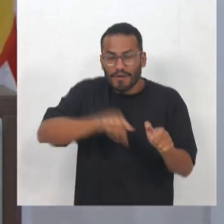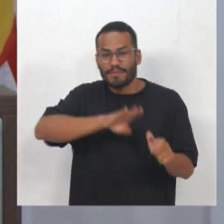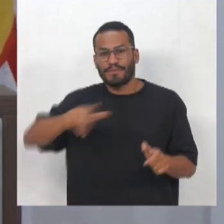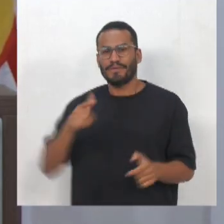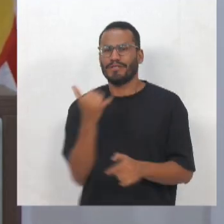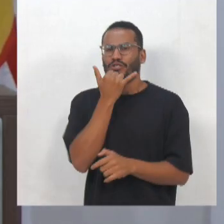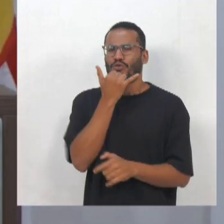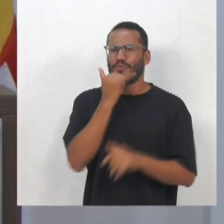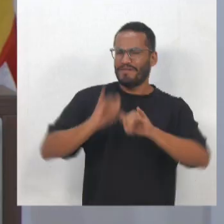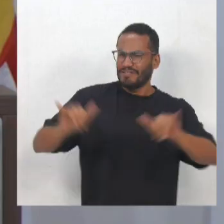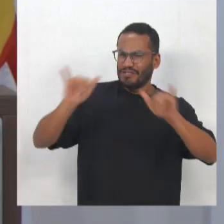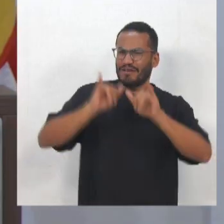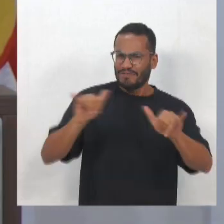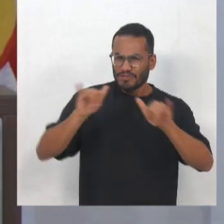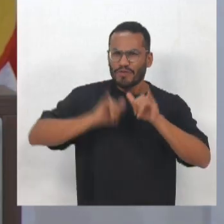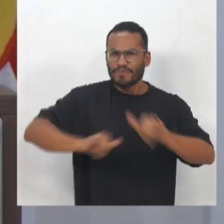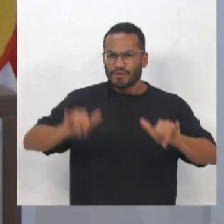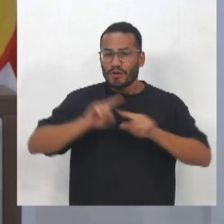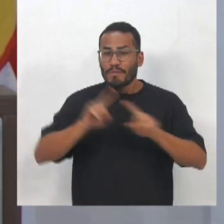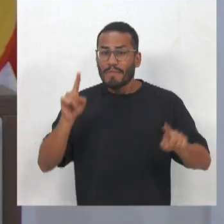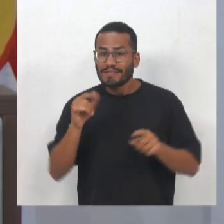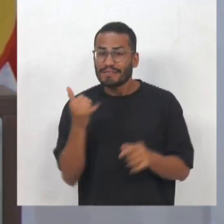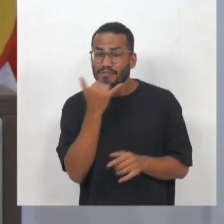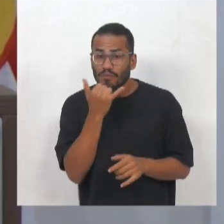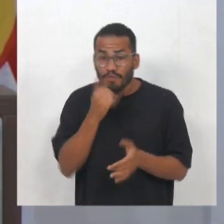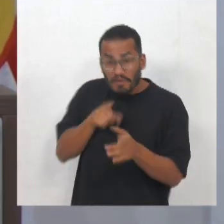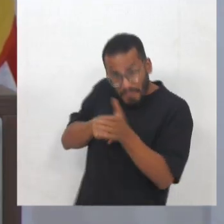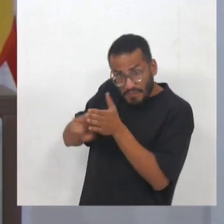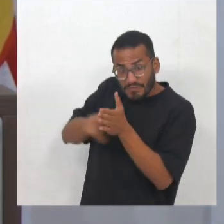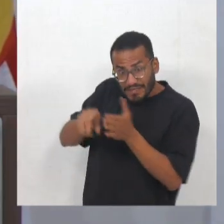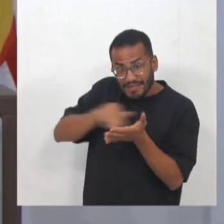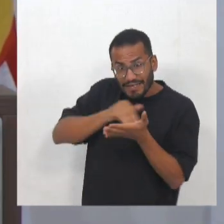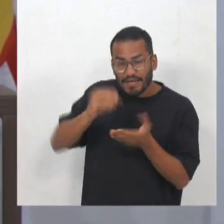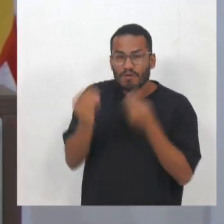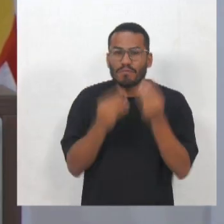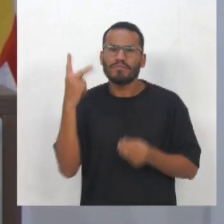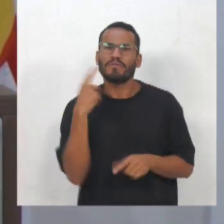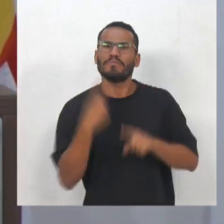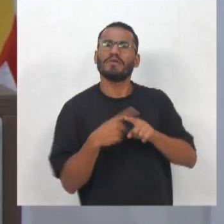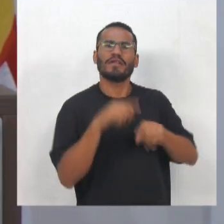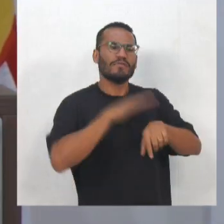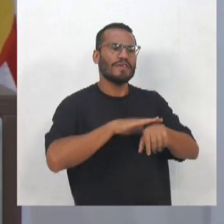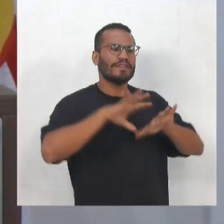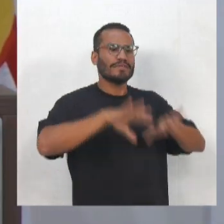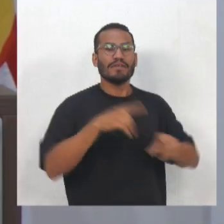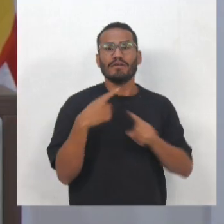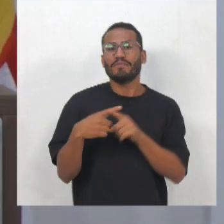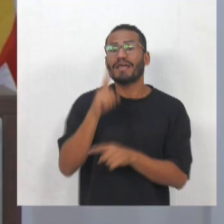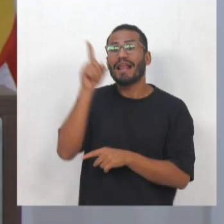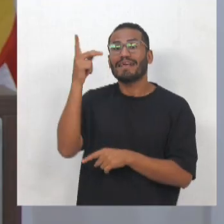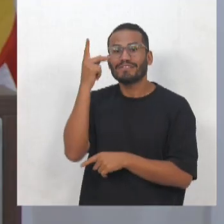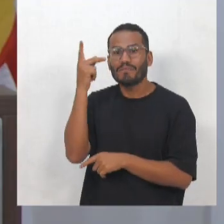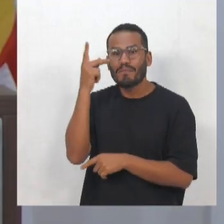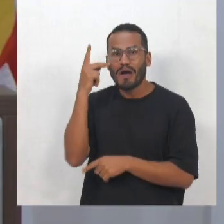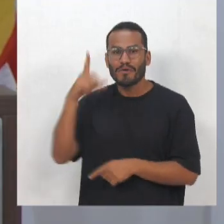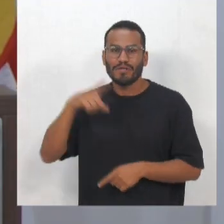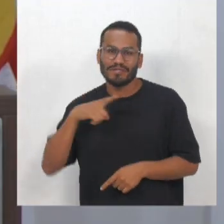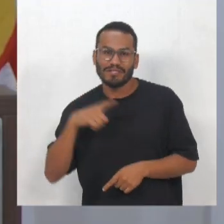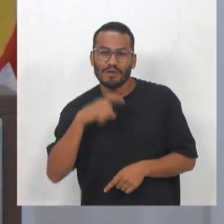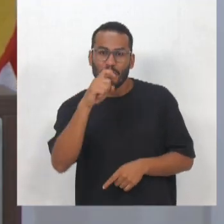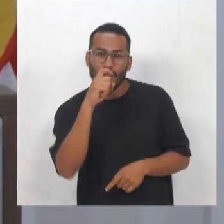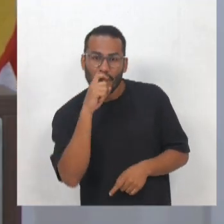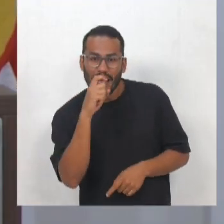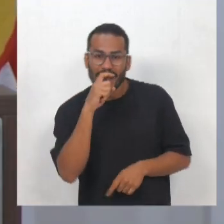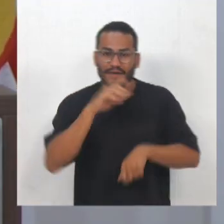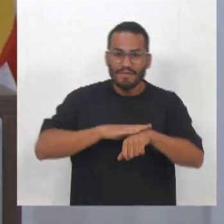desculpa foi dita, questionei aqui, na época, o secretário, quando estava aqui como vereador, falei, por que não foi feito dessa forma? Porque lá em São Paulo tinha o pai que